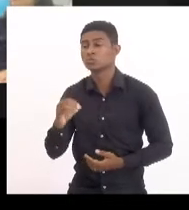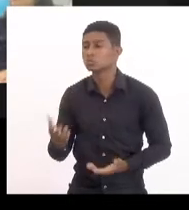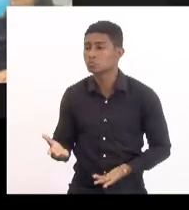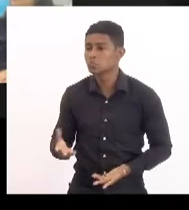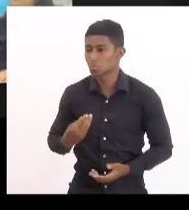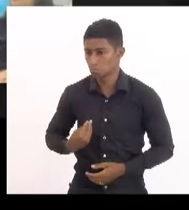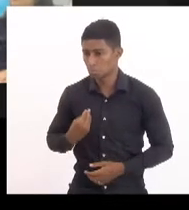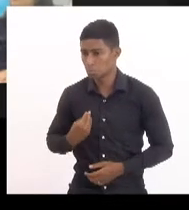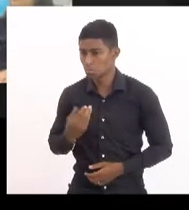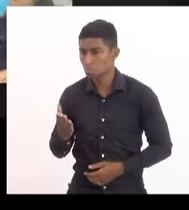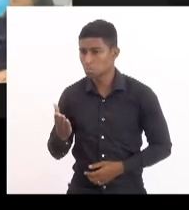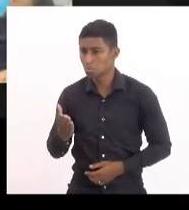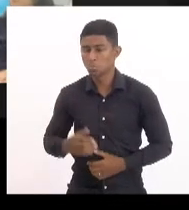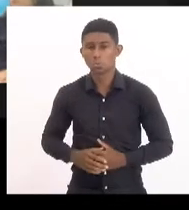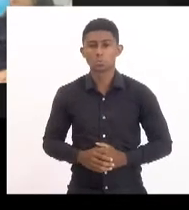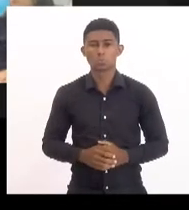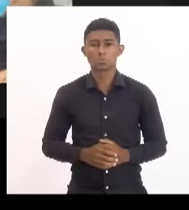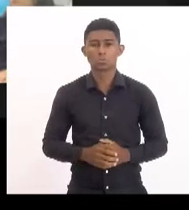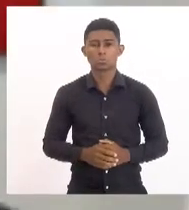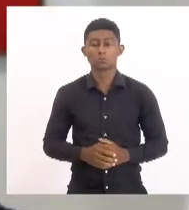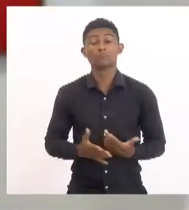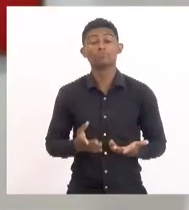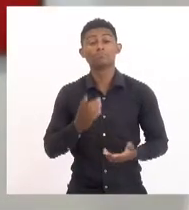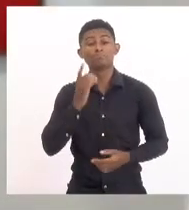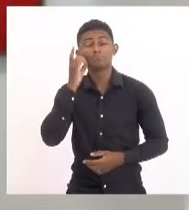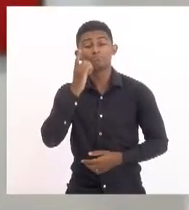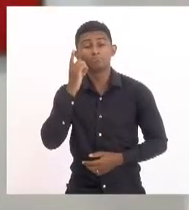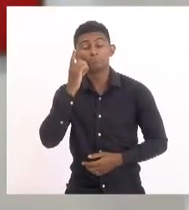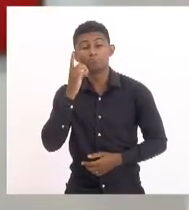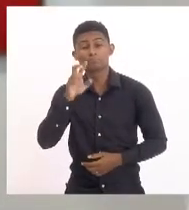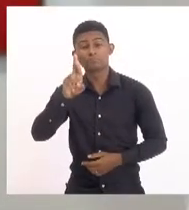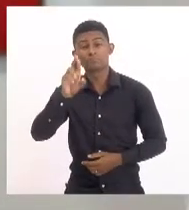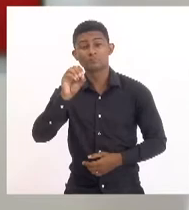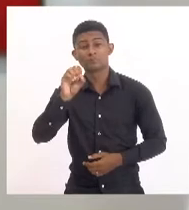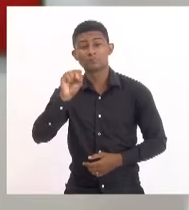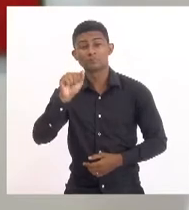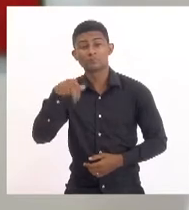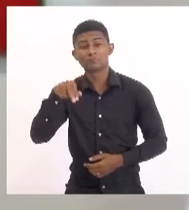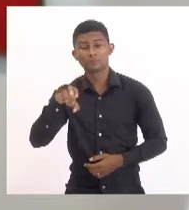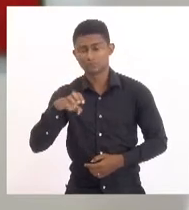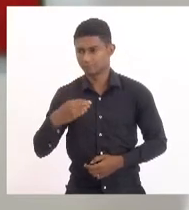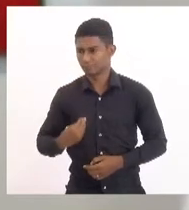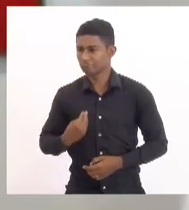Deputado Pedro Ricardo. Deputada Rosane Félix.